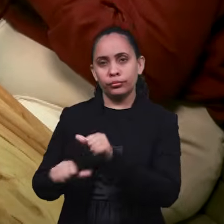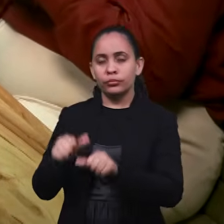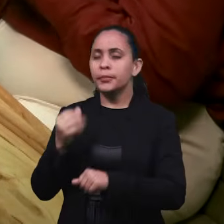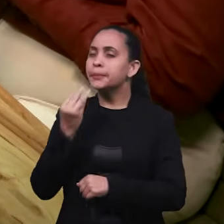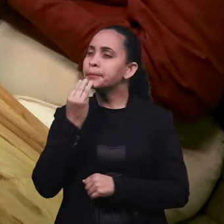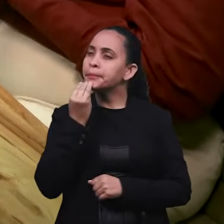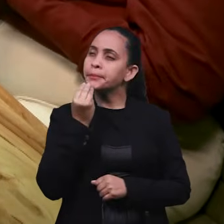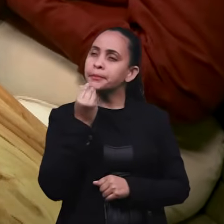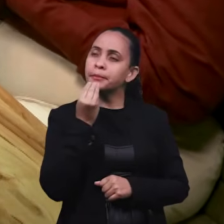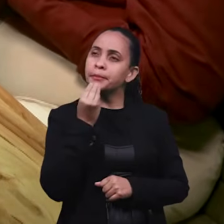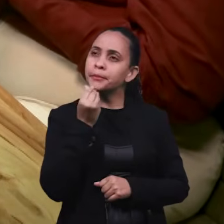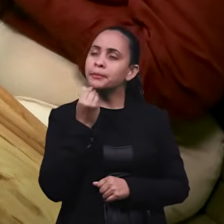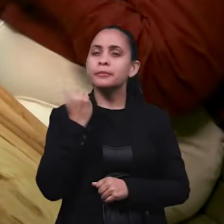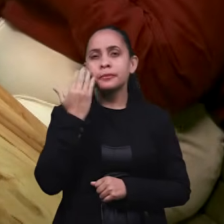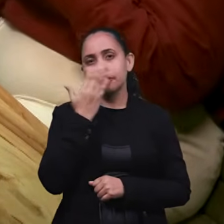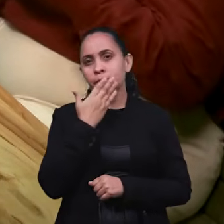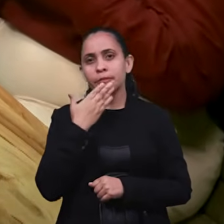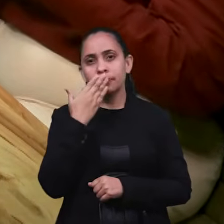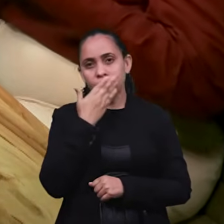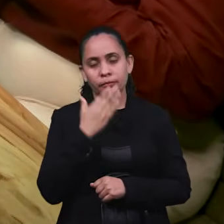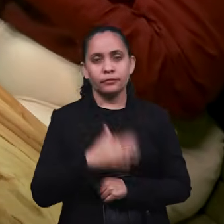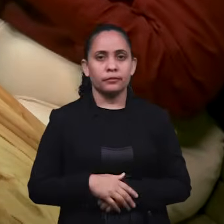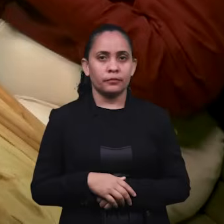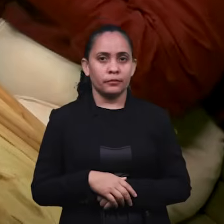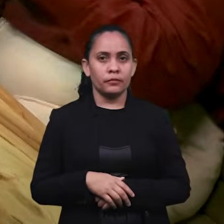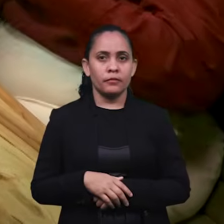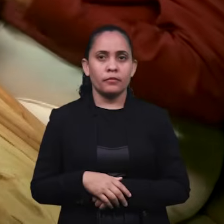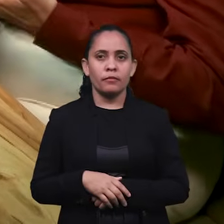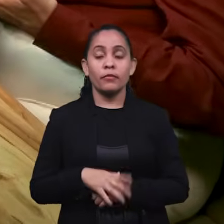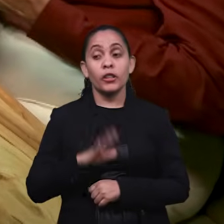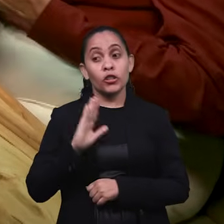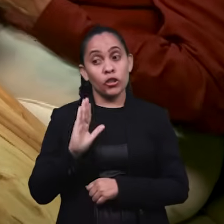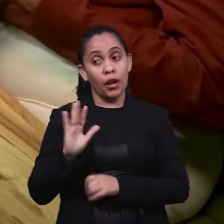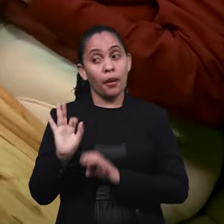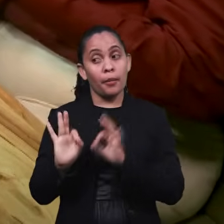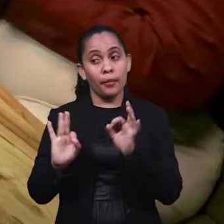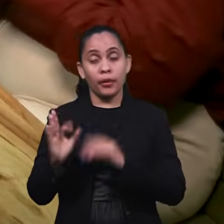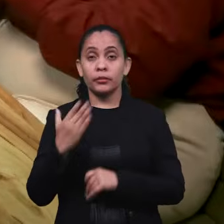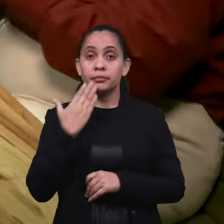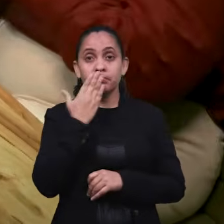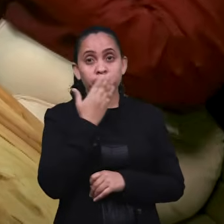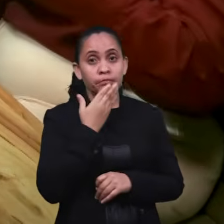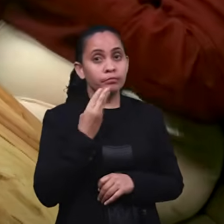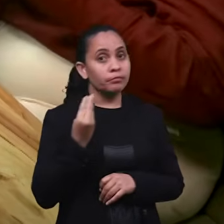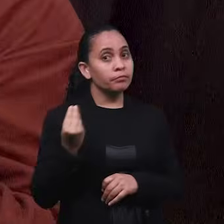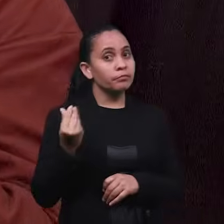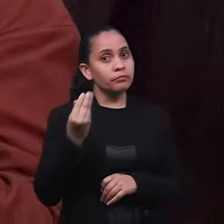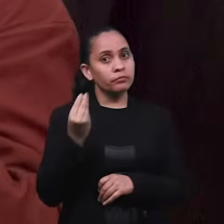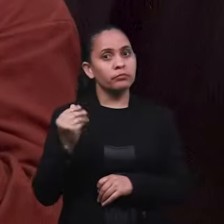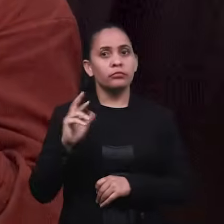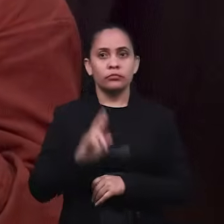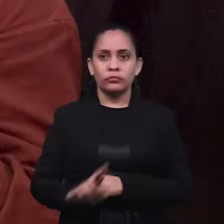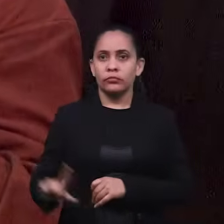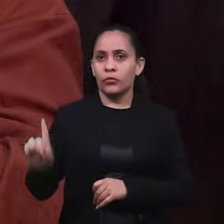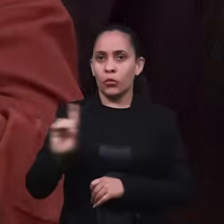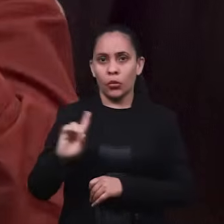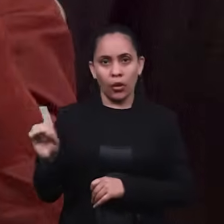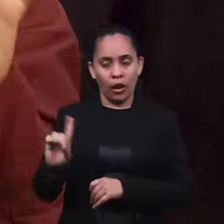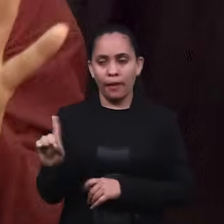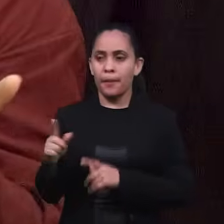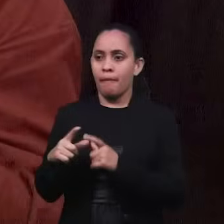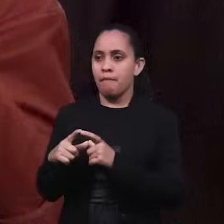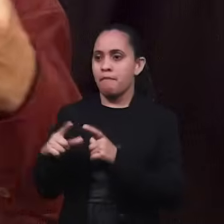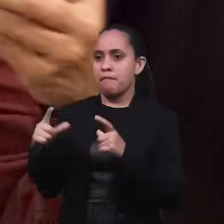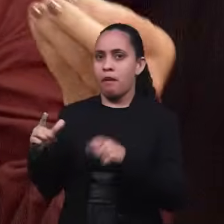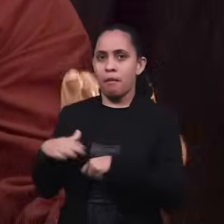sabor adocicado do produto. Ele é feito com açúcar, né? Então, o açúcar tem, lógico que não vai ser uma